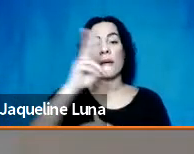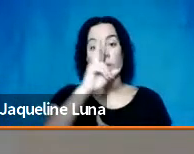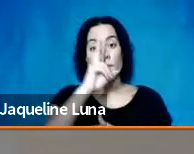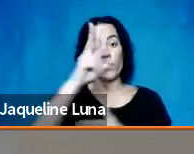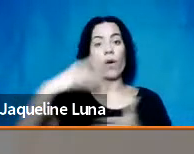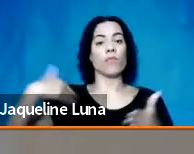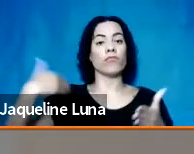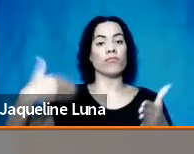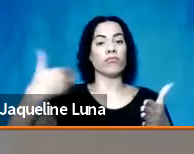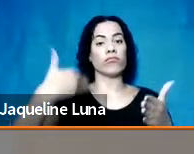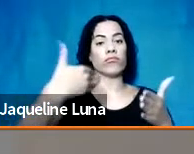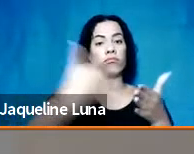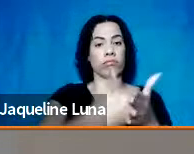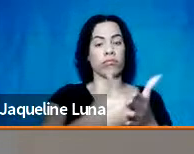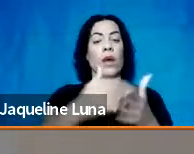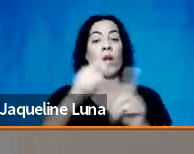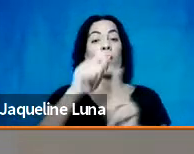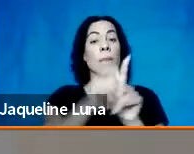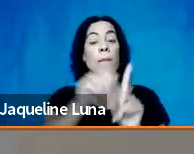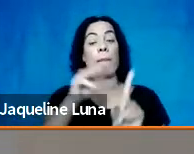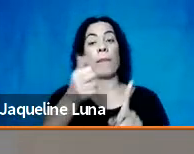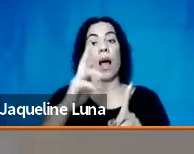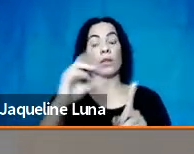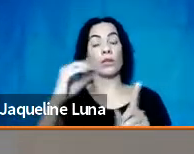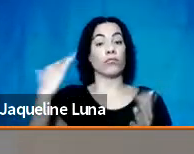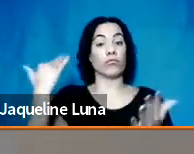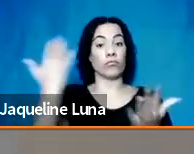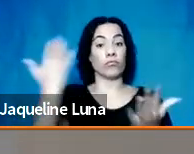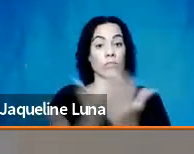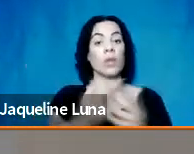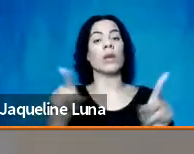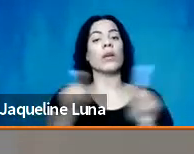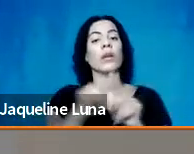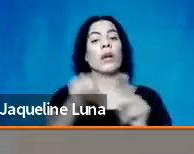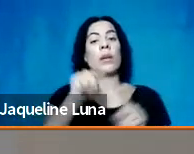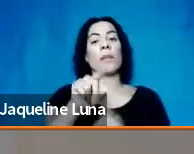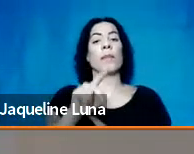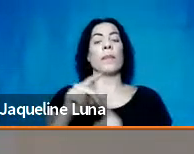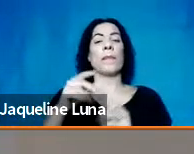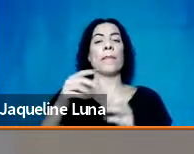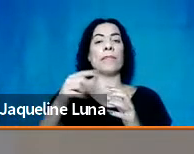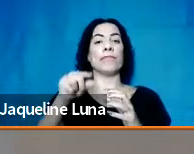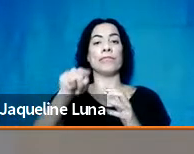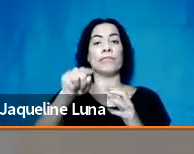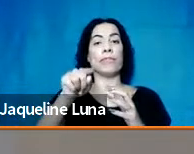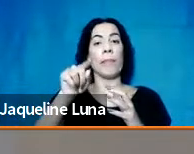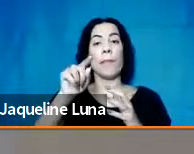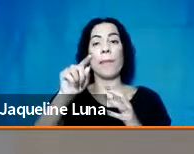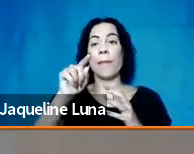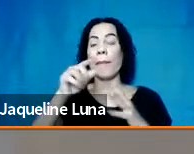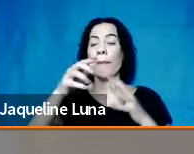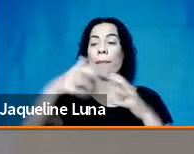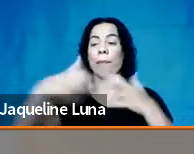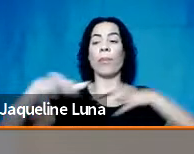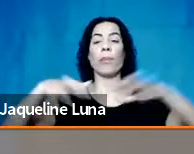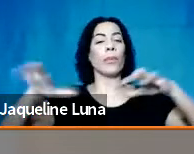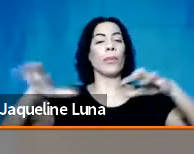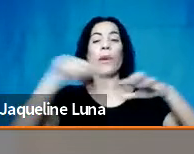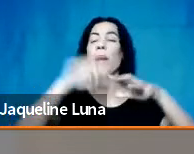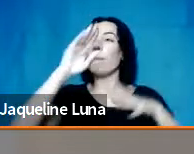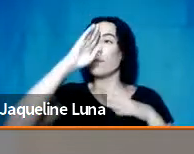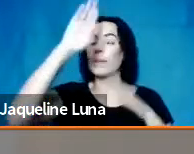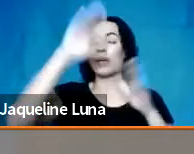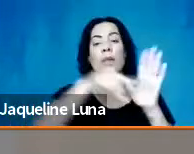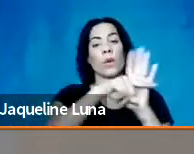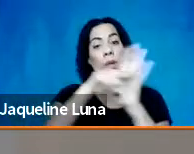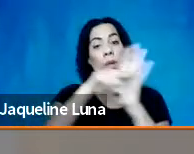a partir de março desse ano, né? A polarização é a principal frente de negatividade, mas o nível de